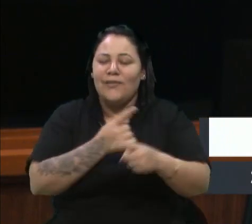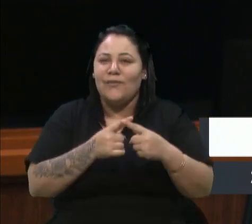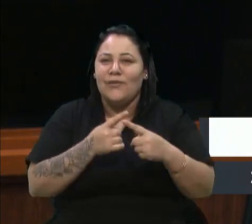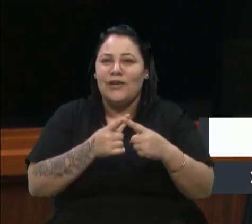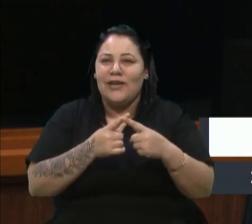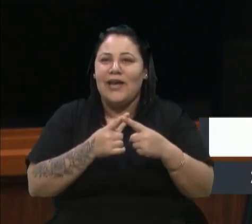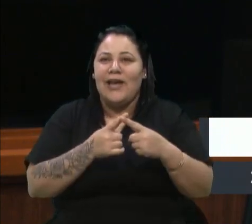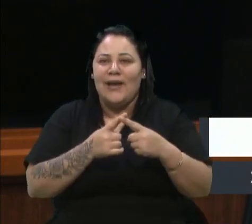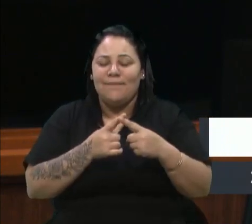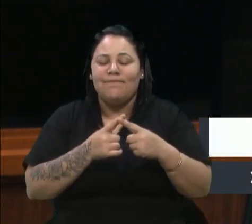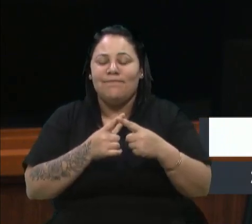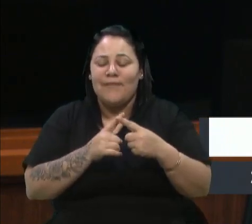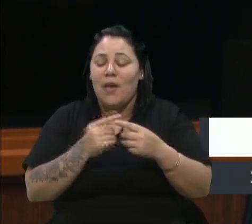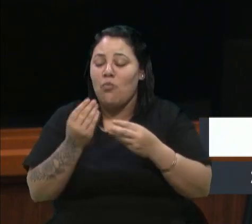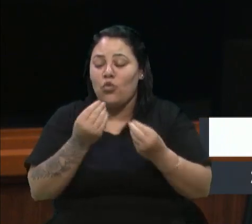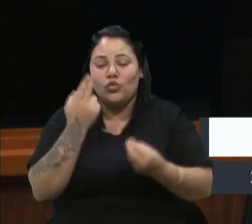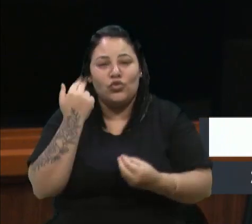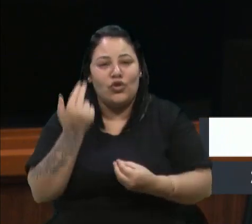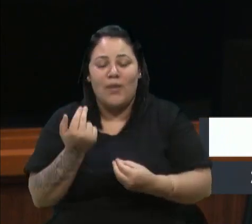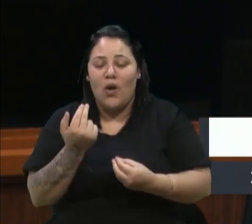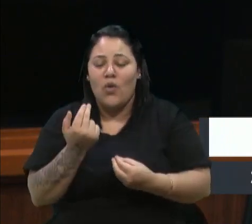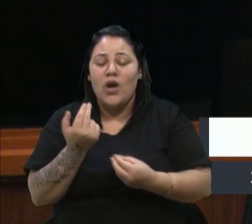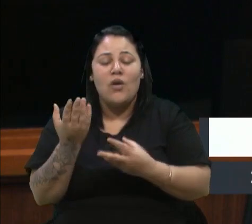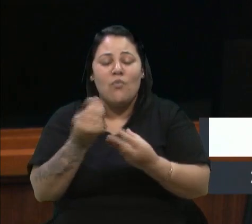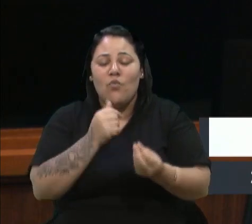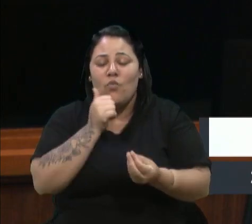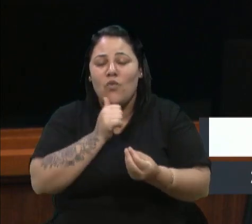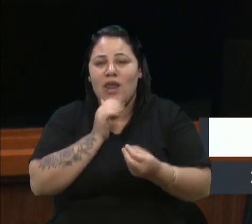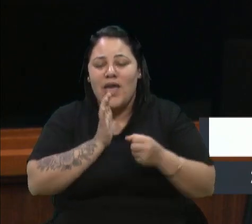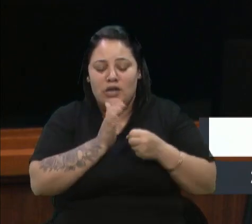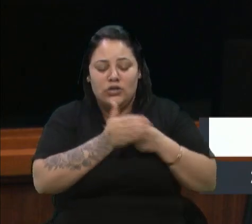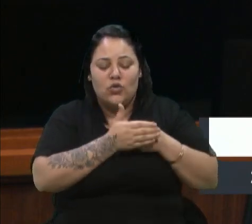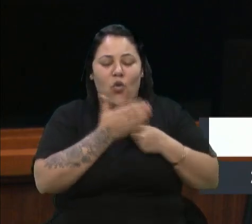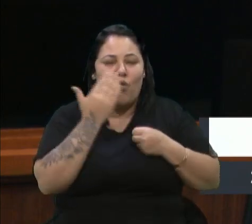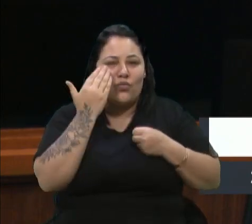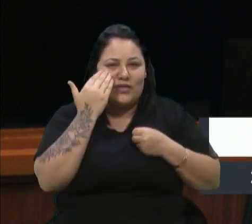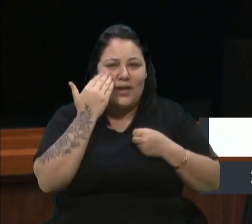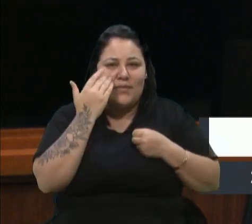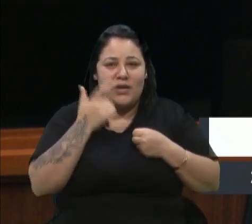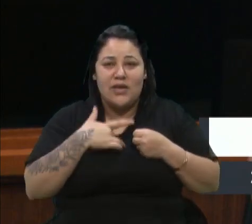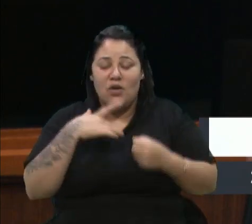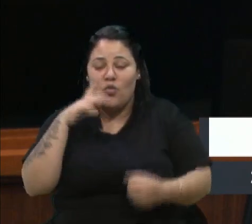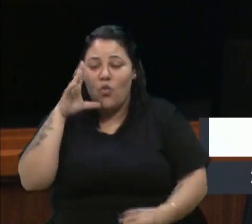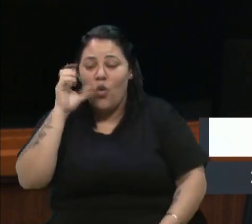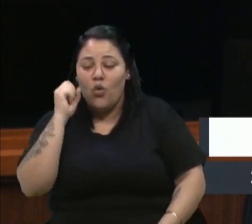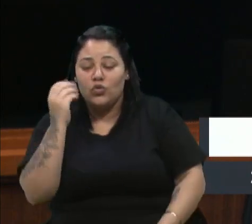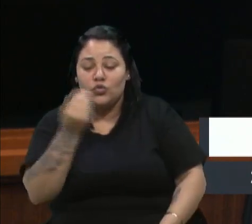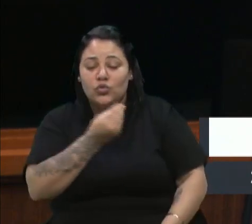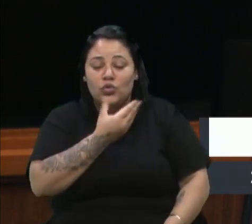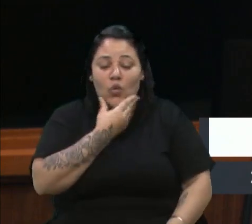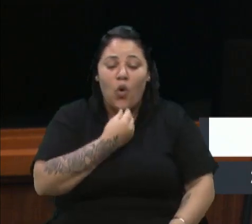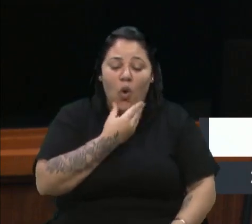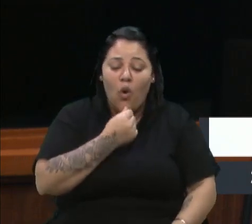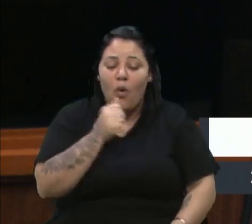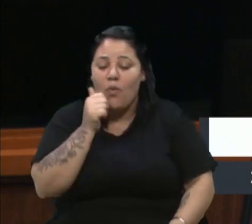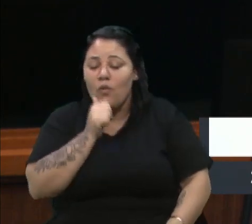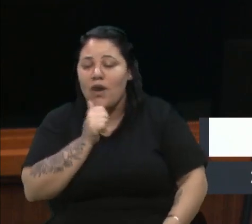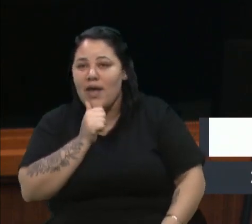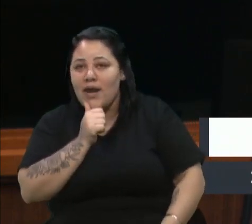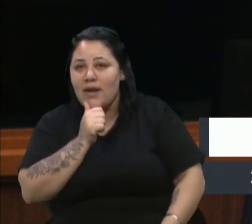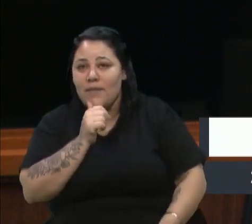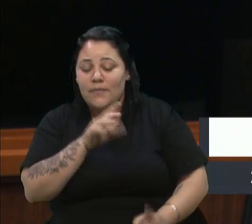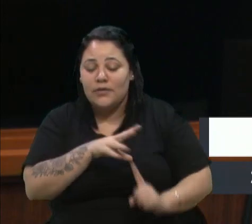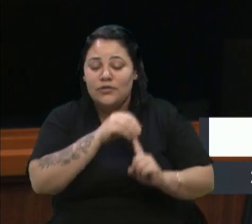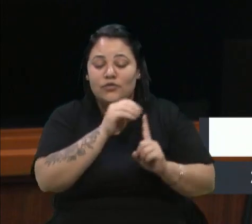Do que se pensa. E eu ouço muitos companheiros, homens, mulheres, inclusive